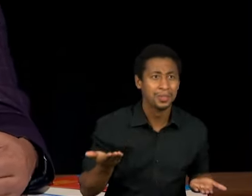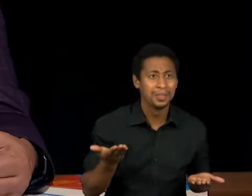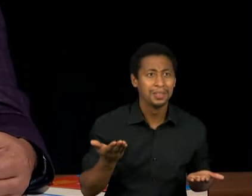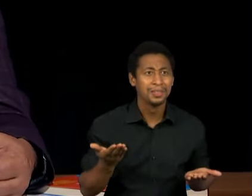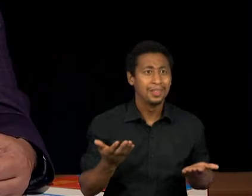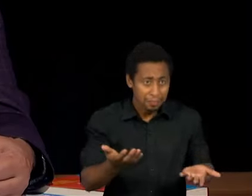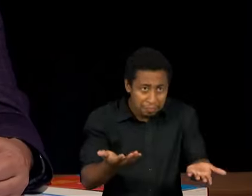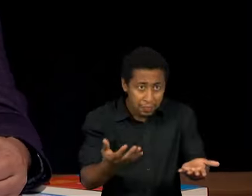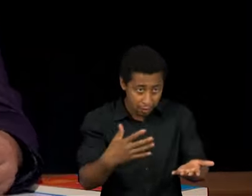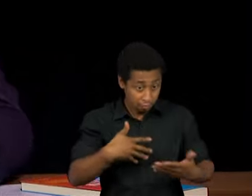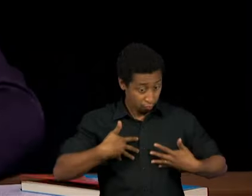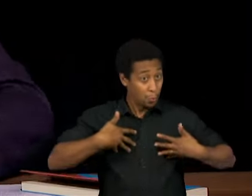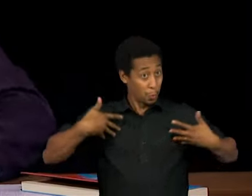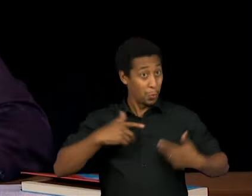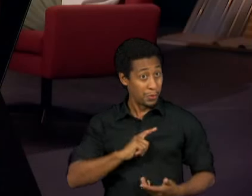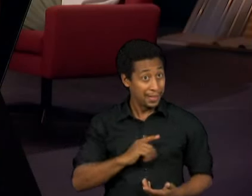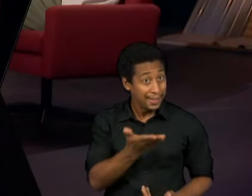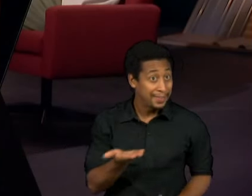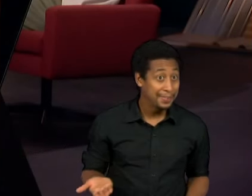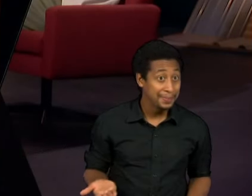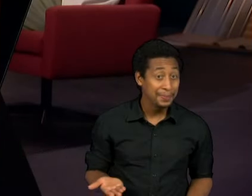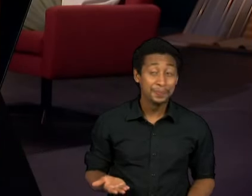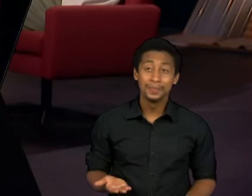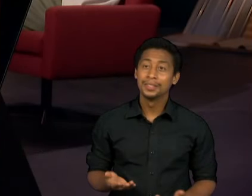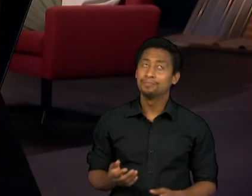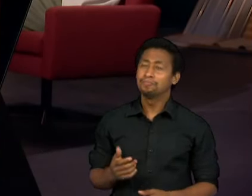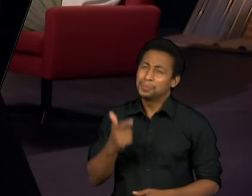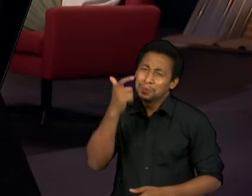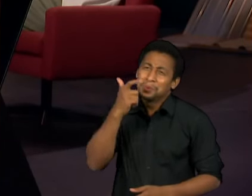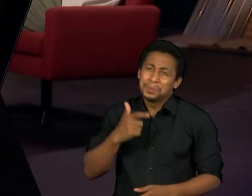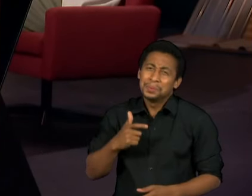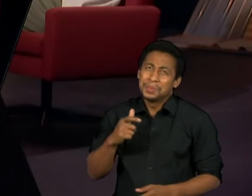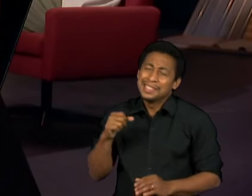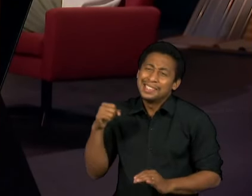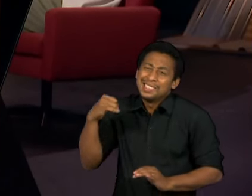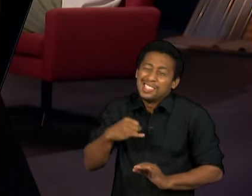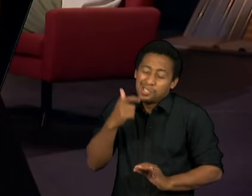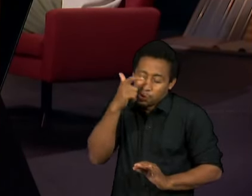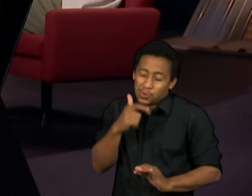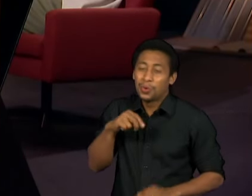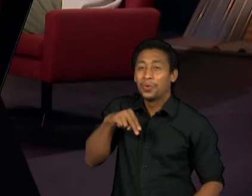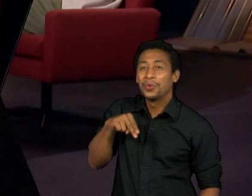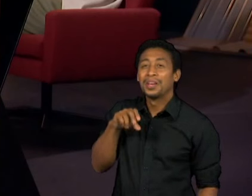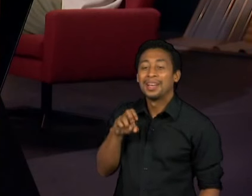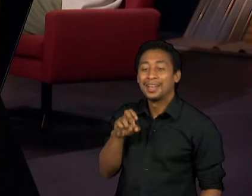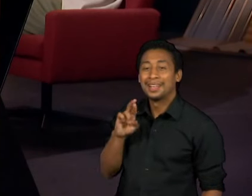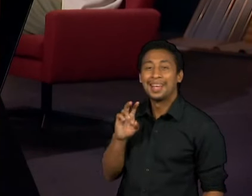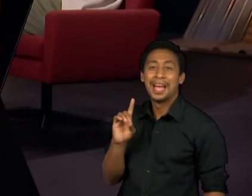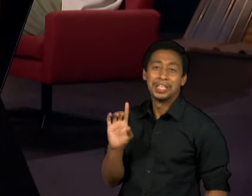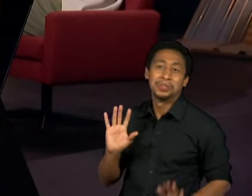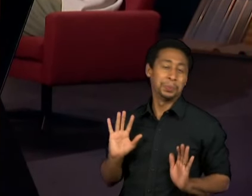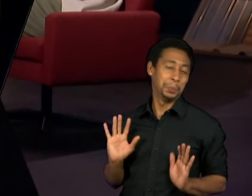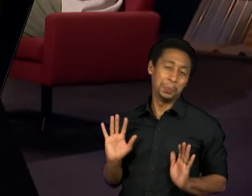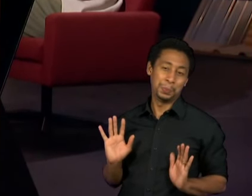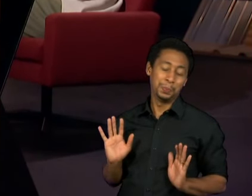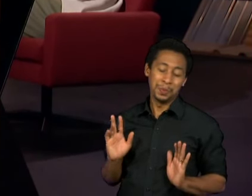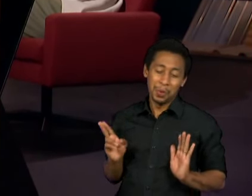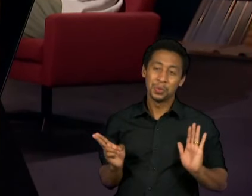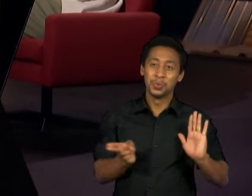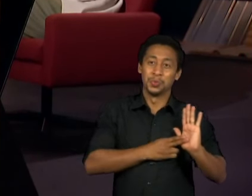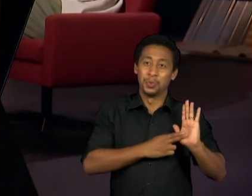enérgico muito orgulho é isso que eu quero perguntar eu sou mas acho que acima de tudo porque a minha educação foi muito a